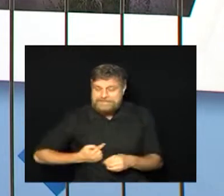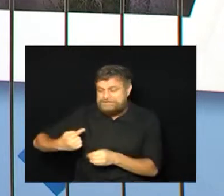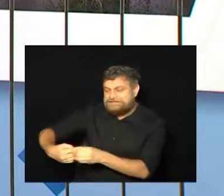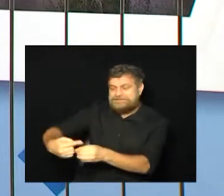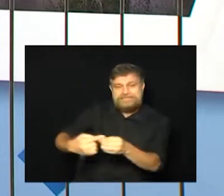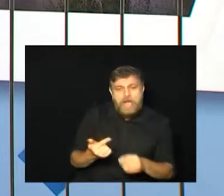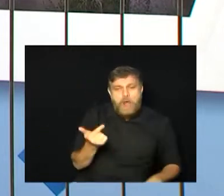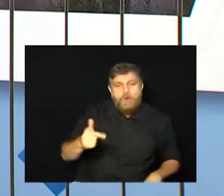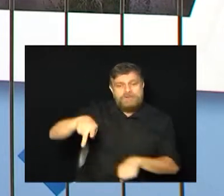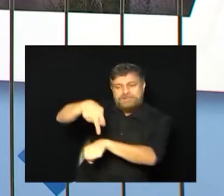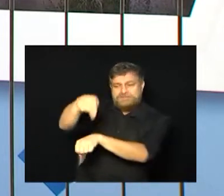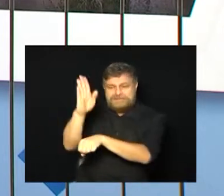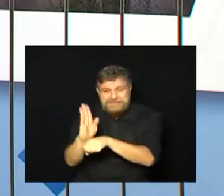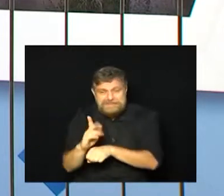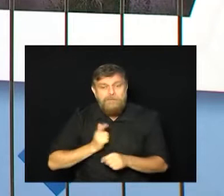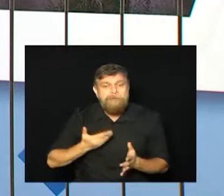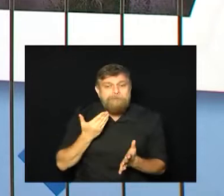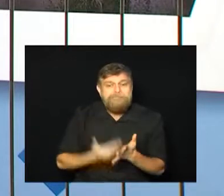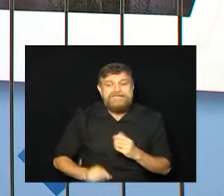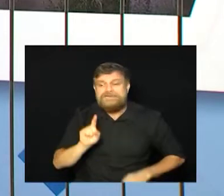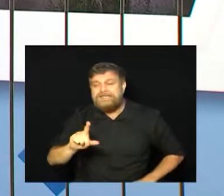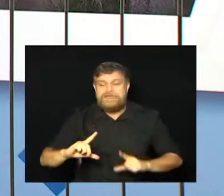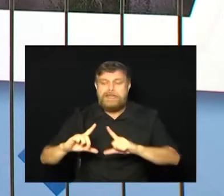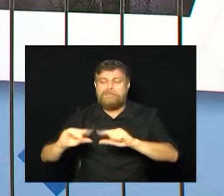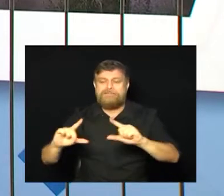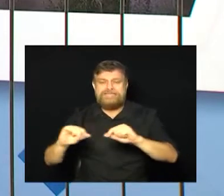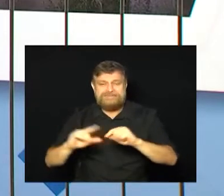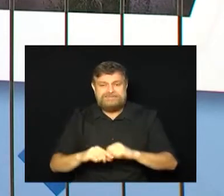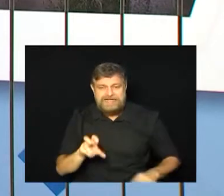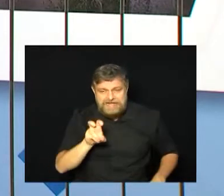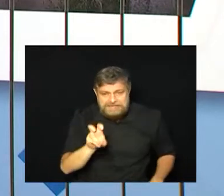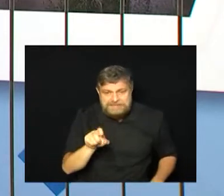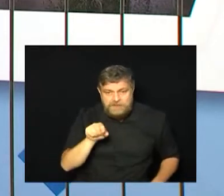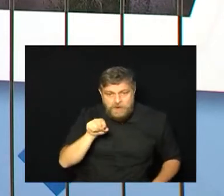cidades do país, só perde para Brasília. E lá custa R$